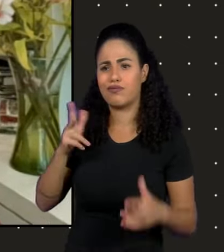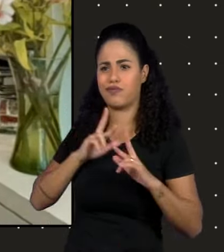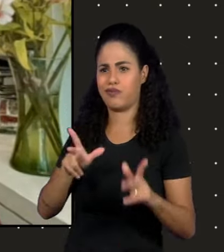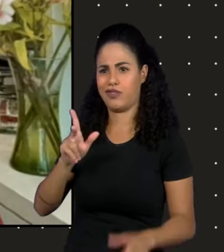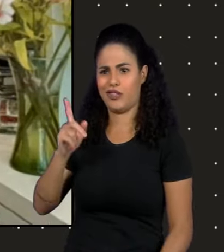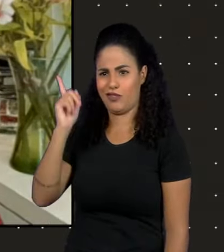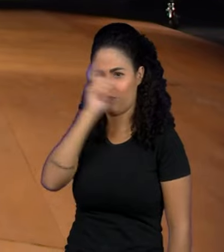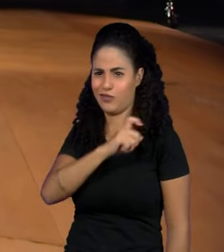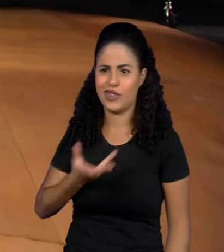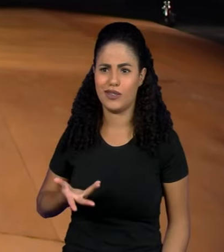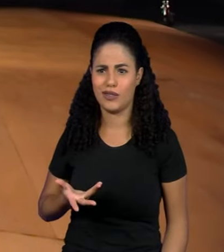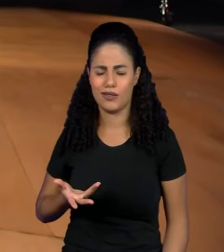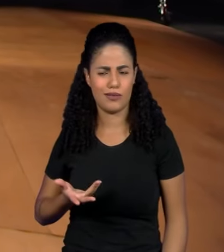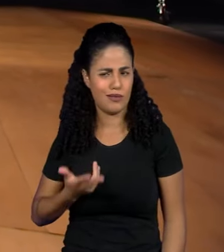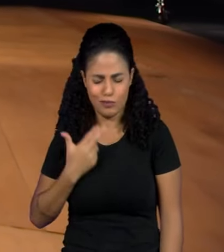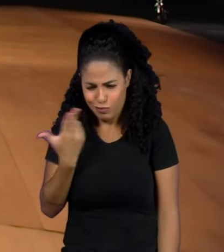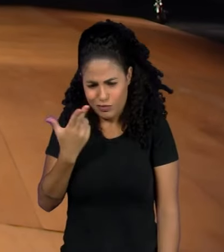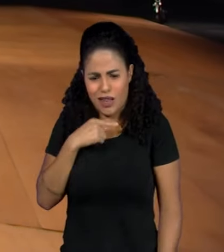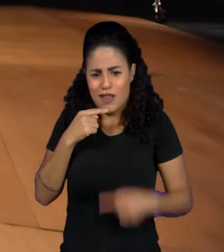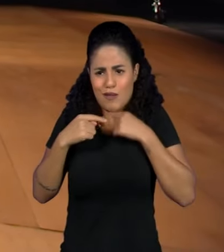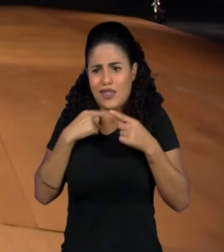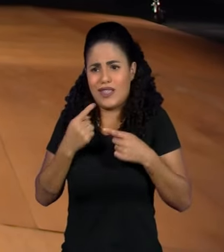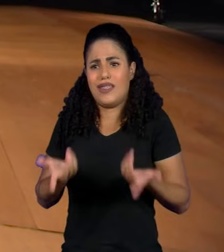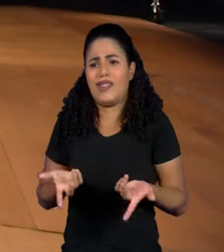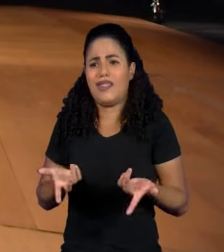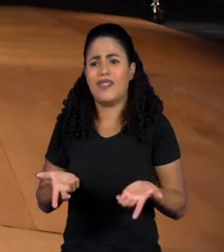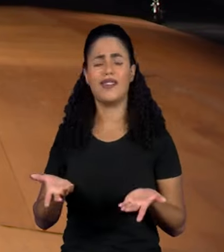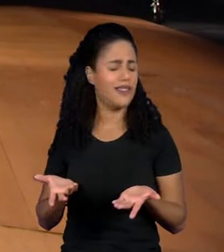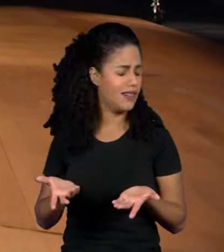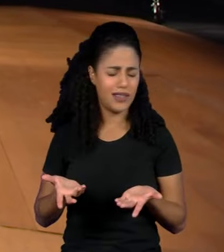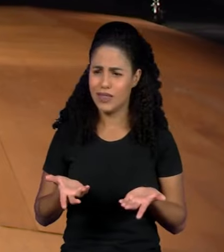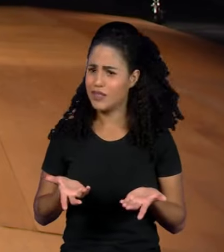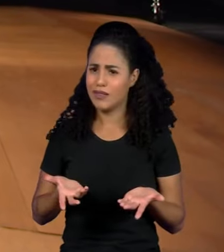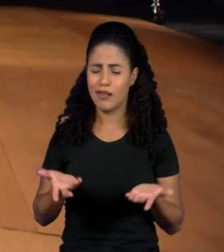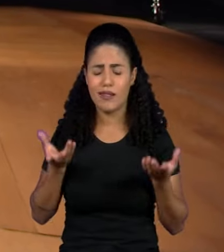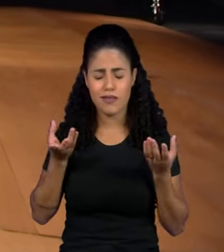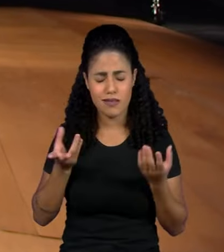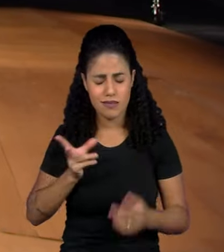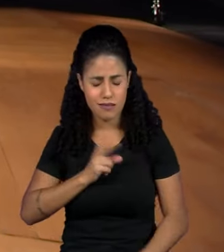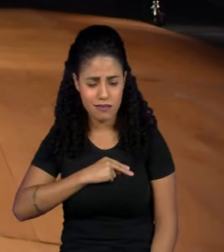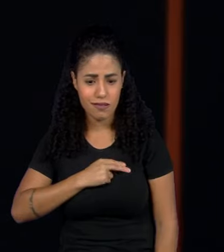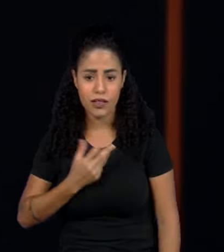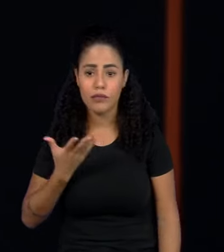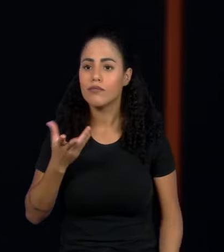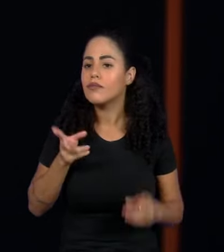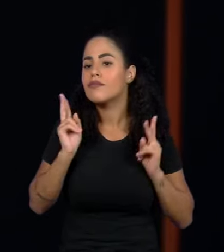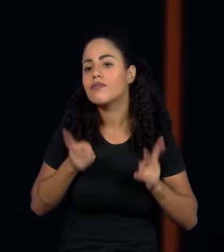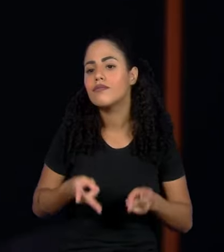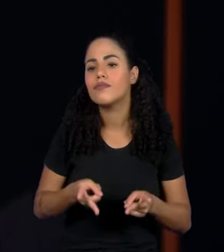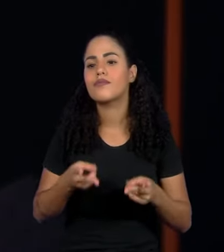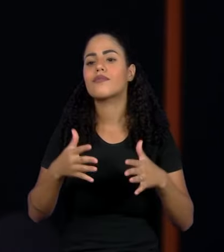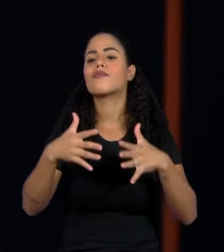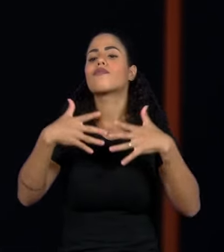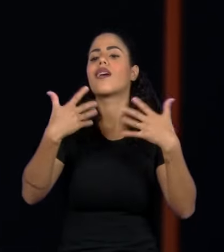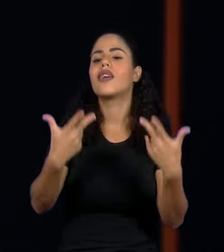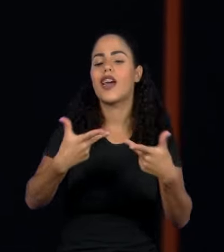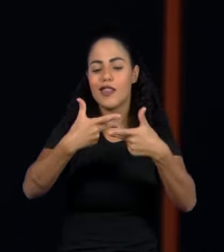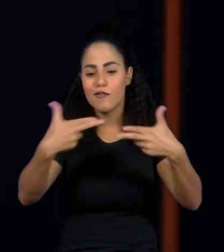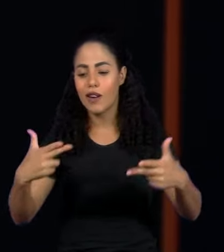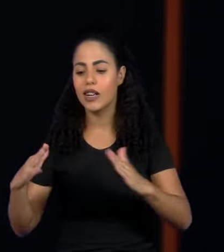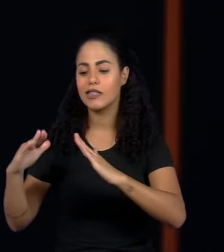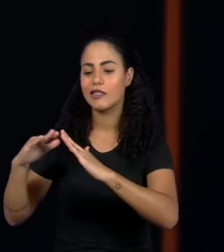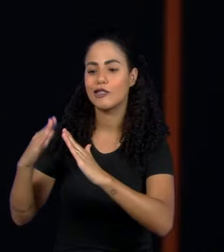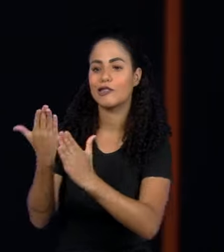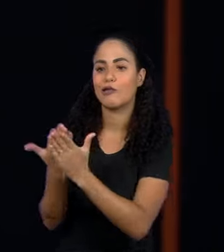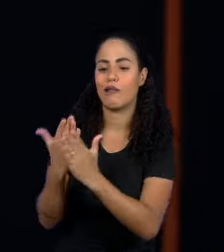ano, tinha que sair do colégio, né? Não era propriamente uma inscrição, mas tinha que sair do colégio. E em vários colégios, Colégio